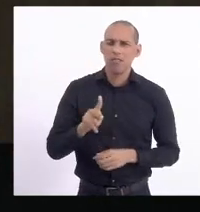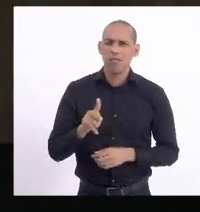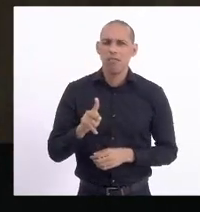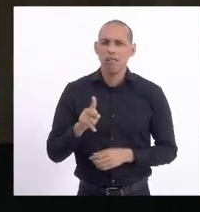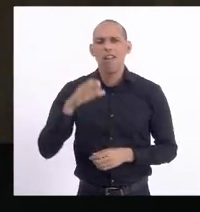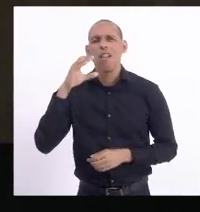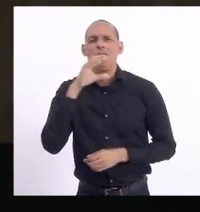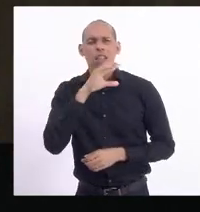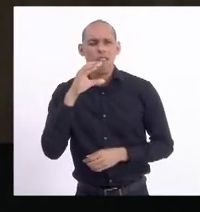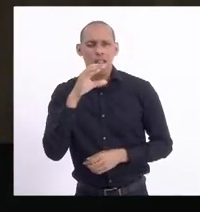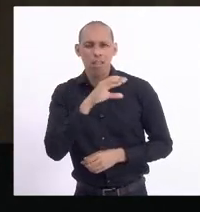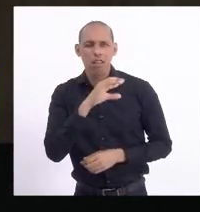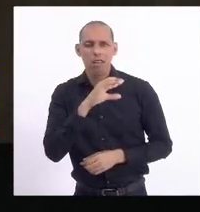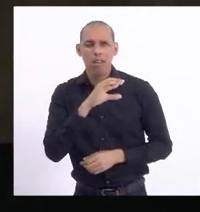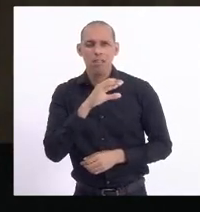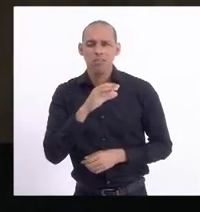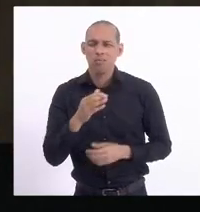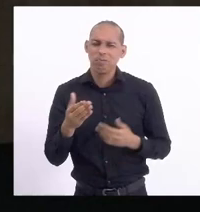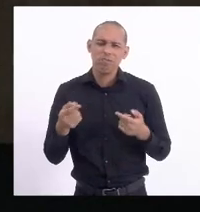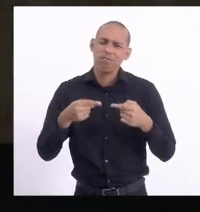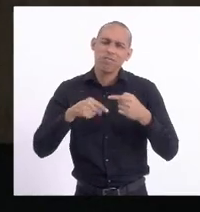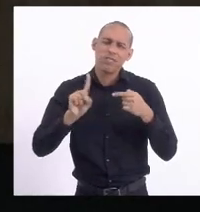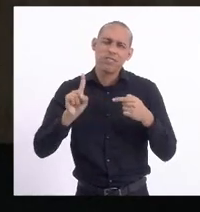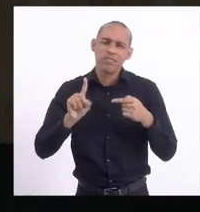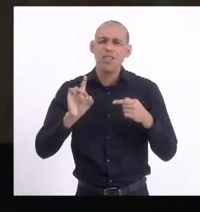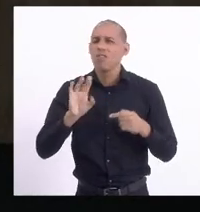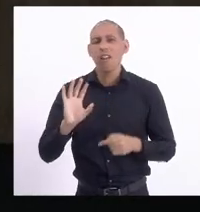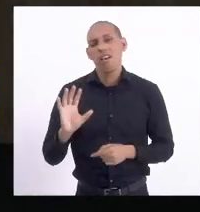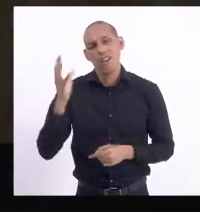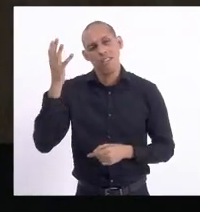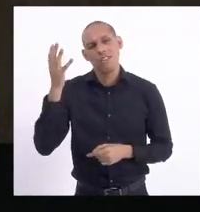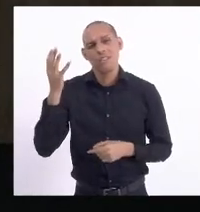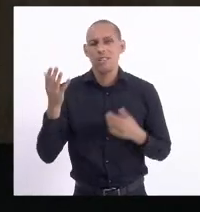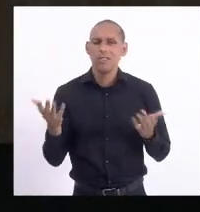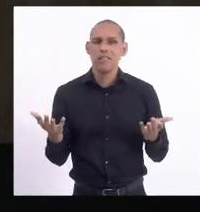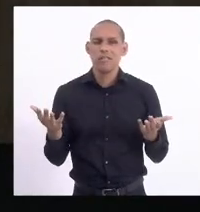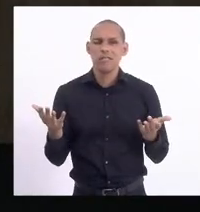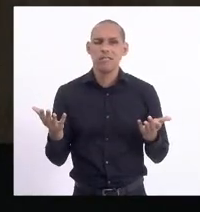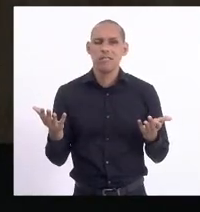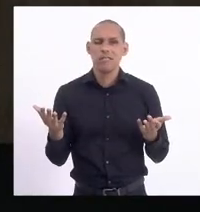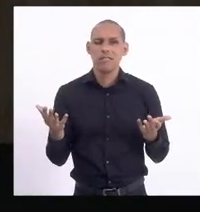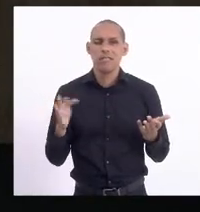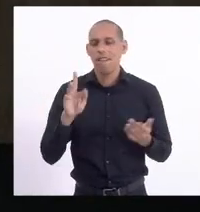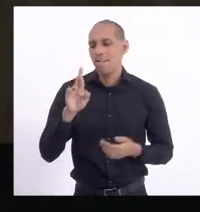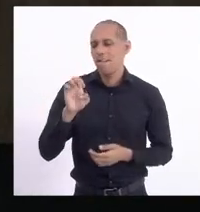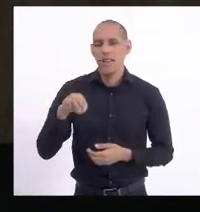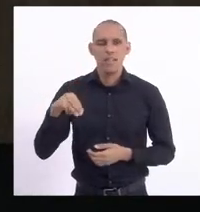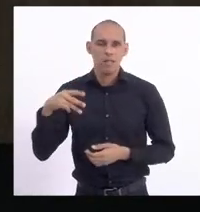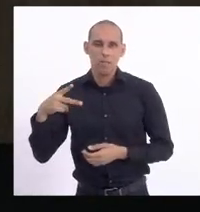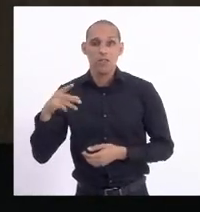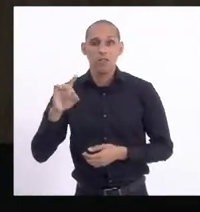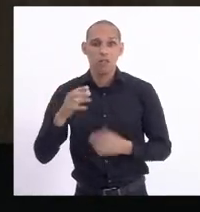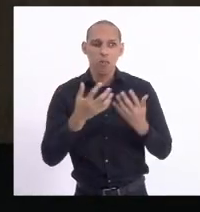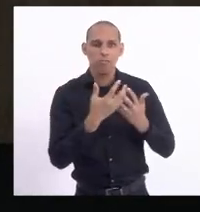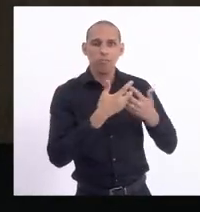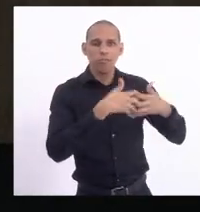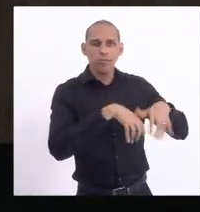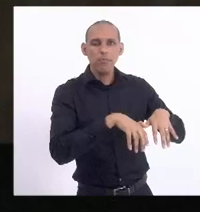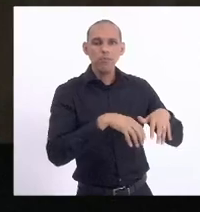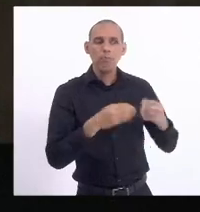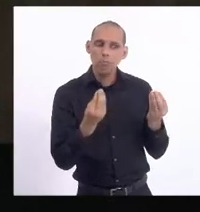emergência não vale, tem que ser só calamidade. No FREMP, que é só para Petrópolis,